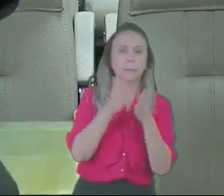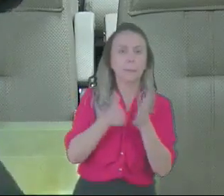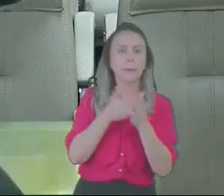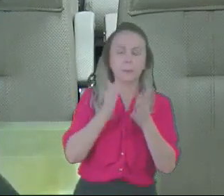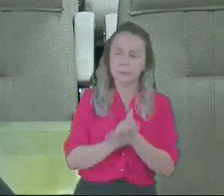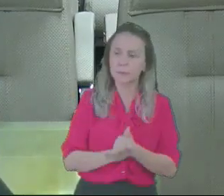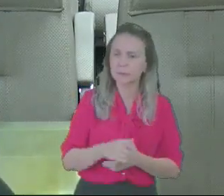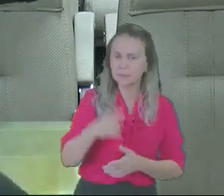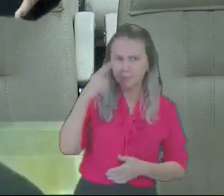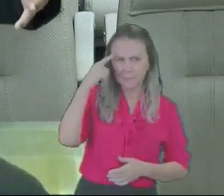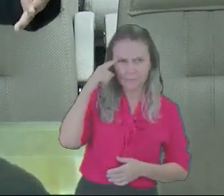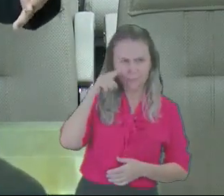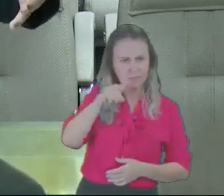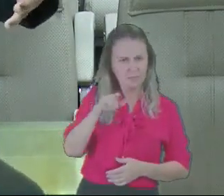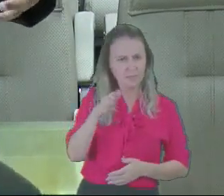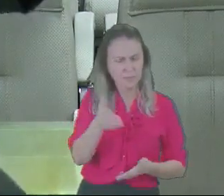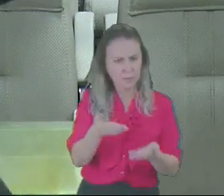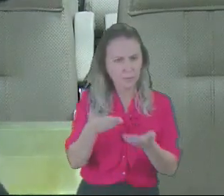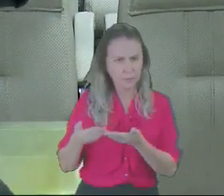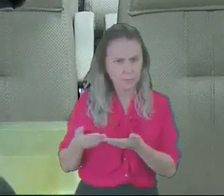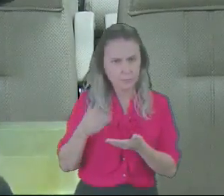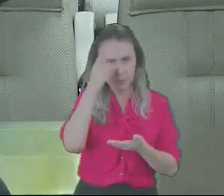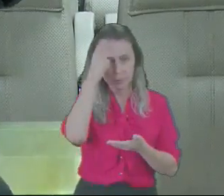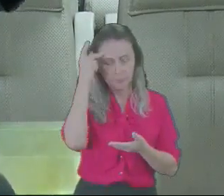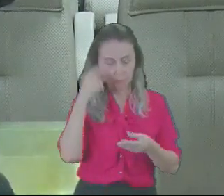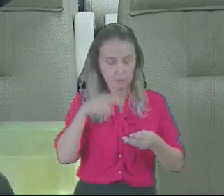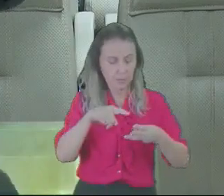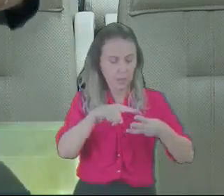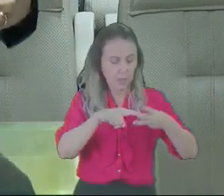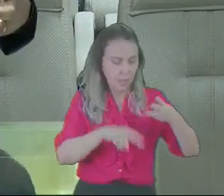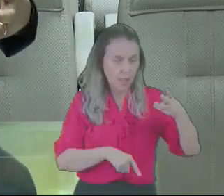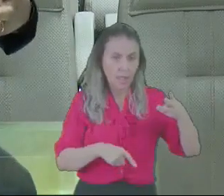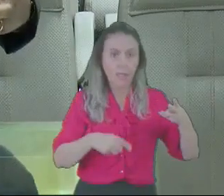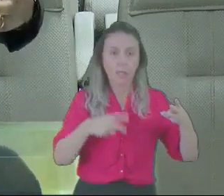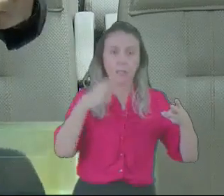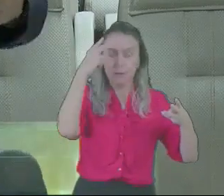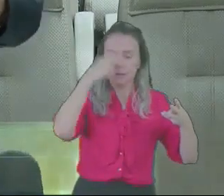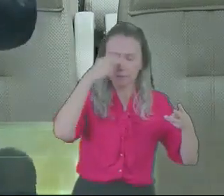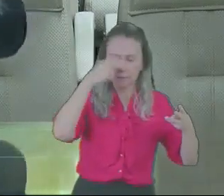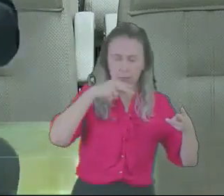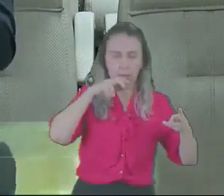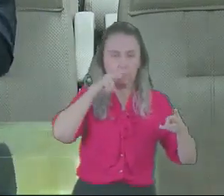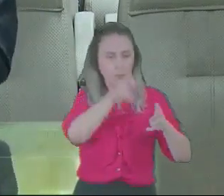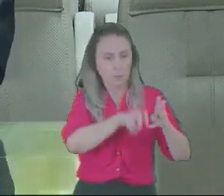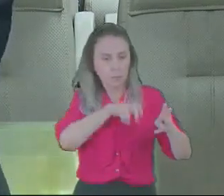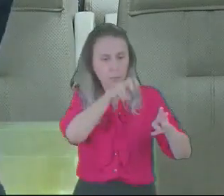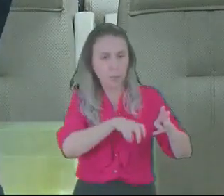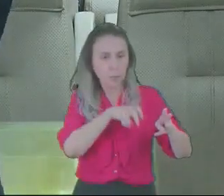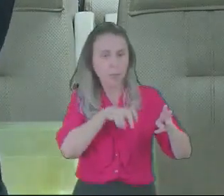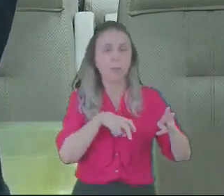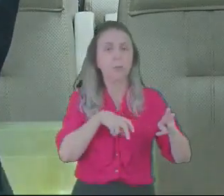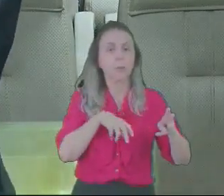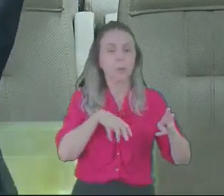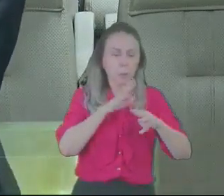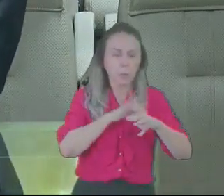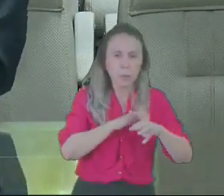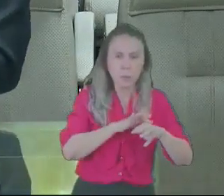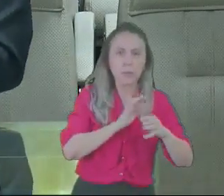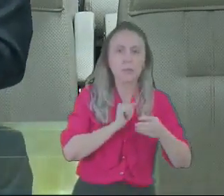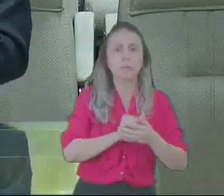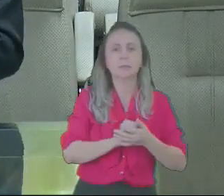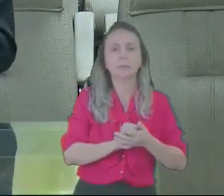Porque as pessoas eram desprezados os cegos e manco os aleijados eram tido como pessoas que sofriam